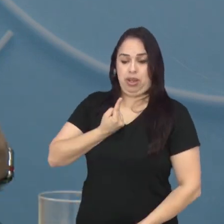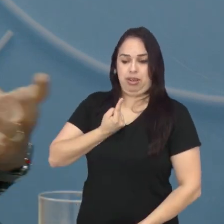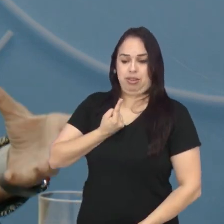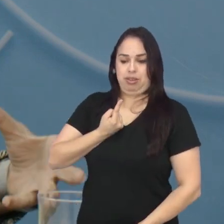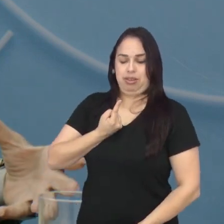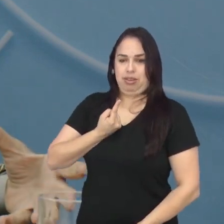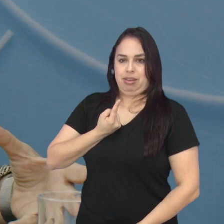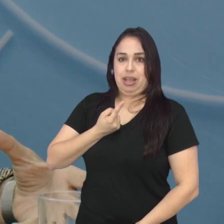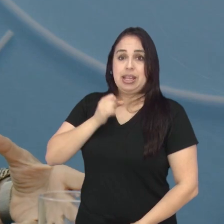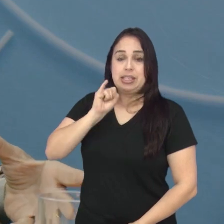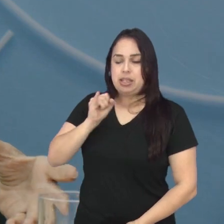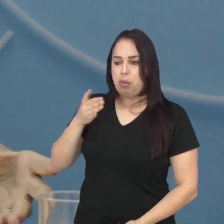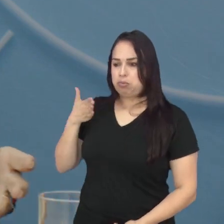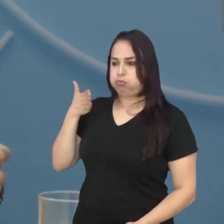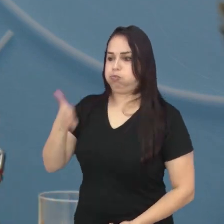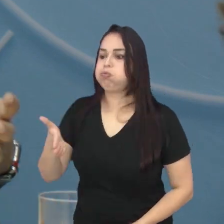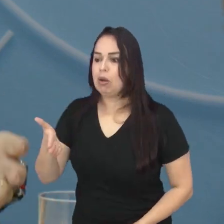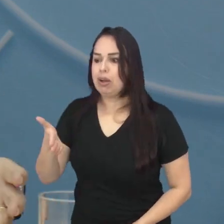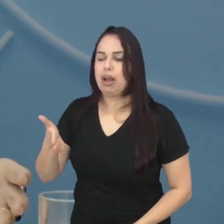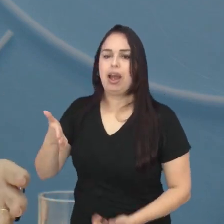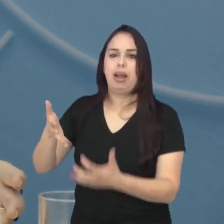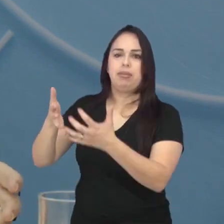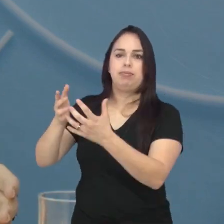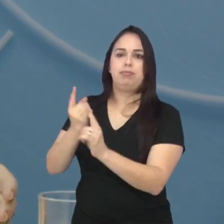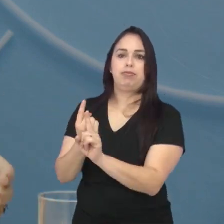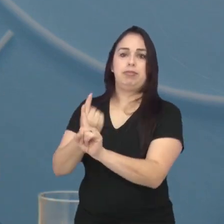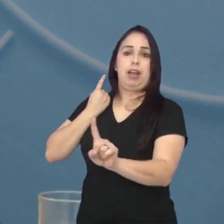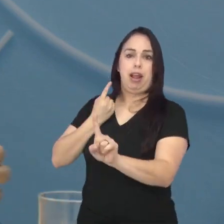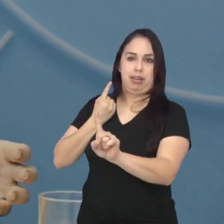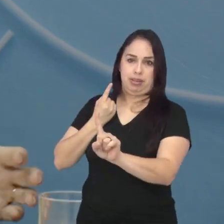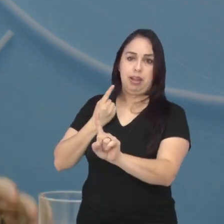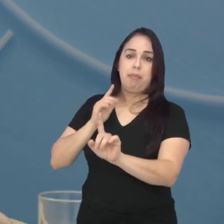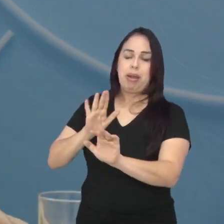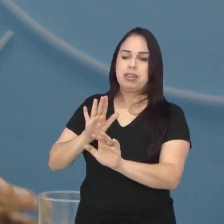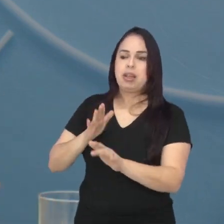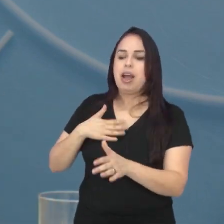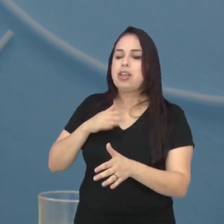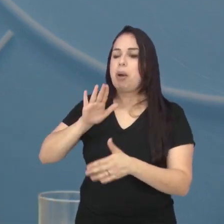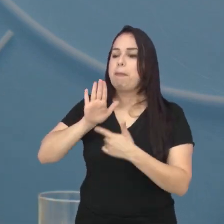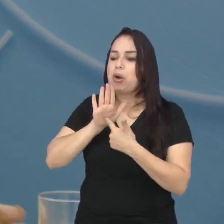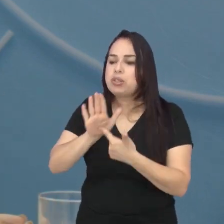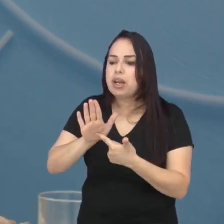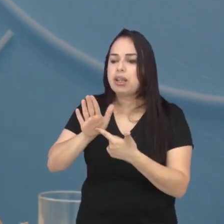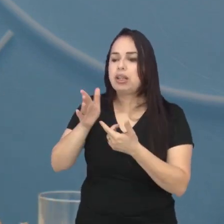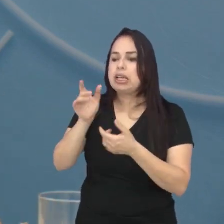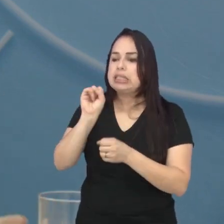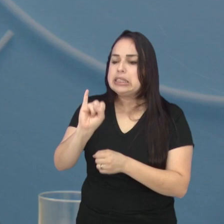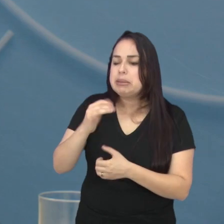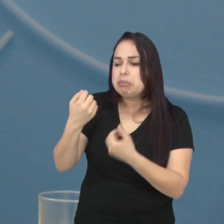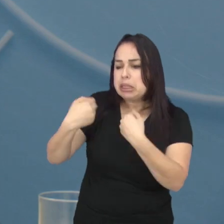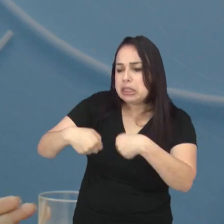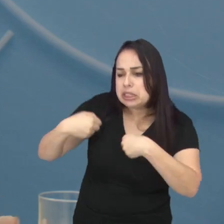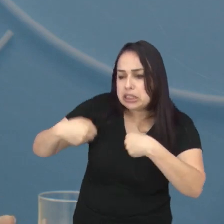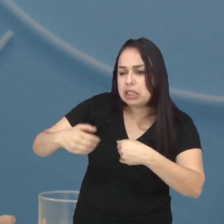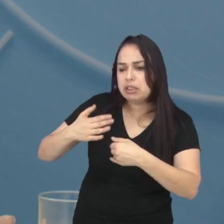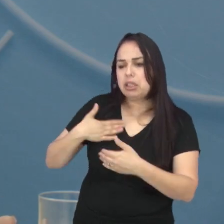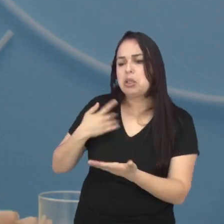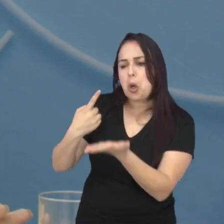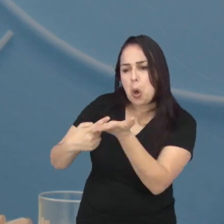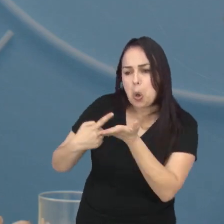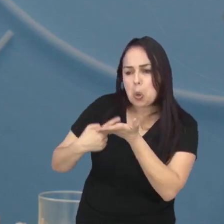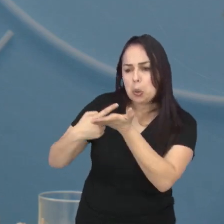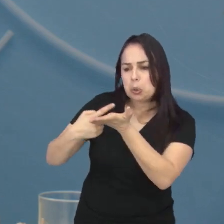te perder se você interferir muito diretamente. Mas é exatamente isso, mostrar, eu tô aqui, o que você precisar, você pode